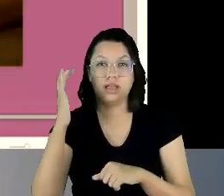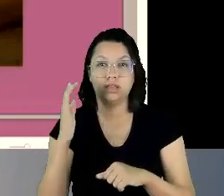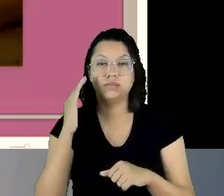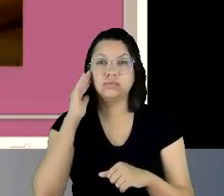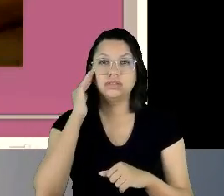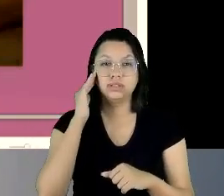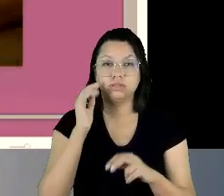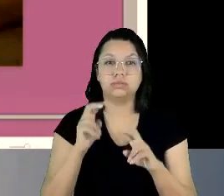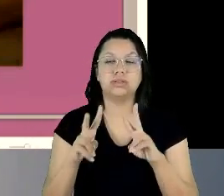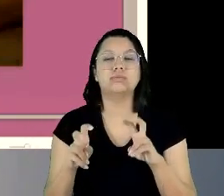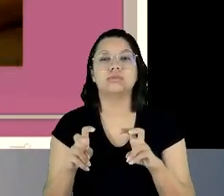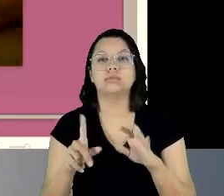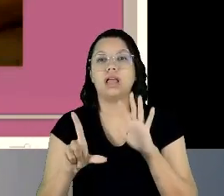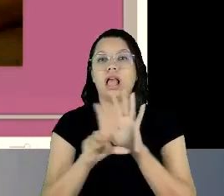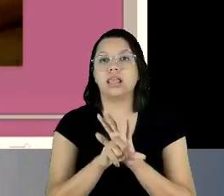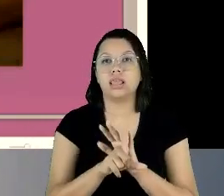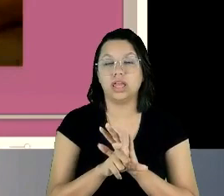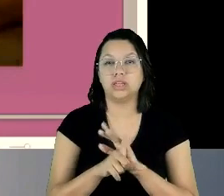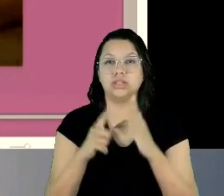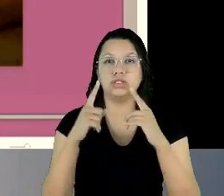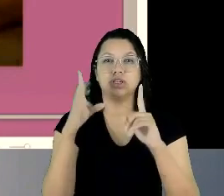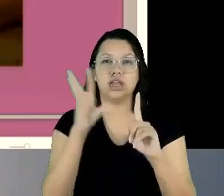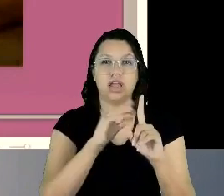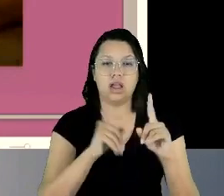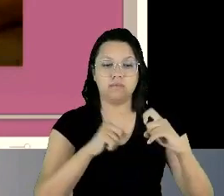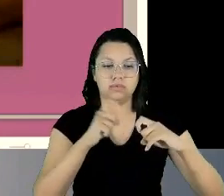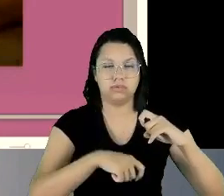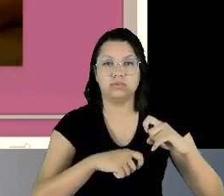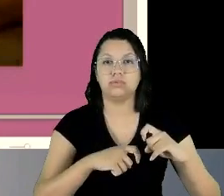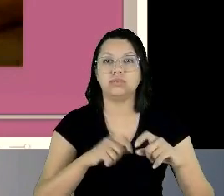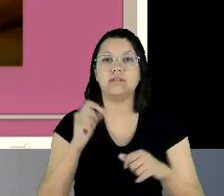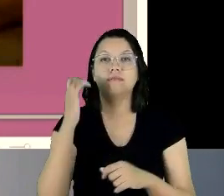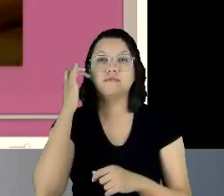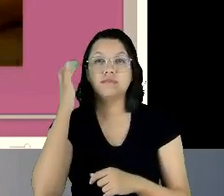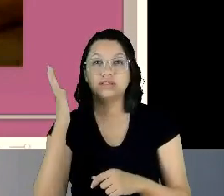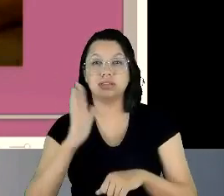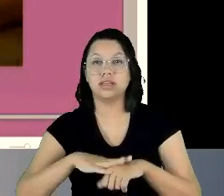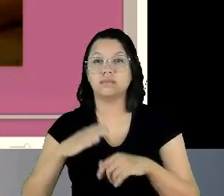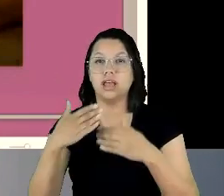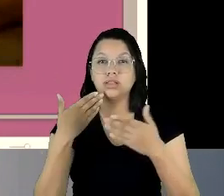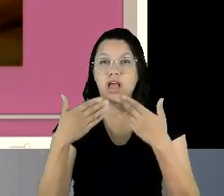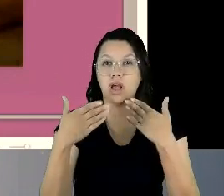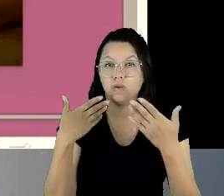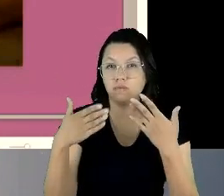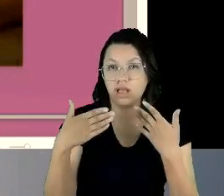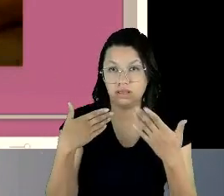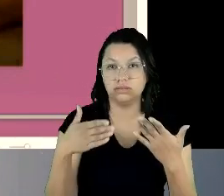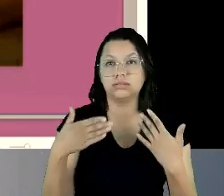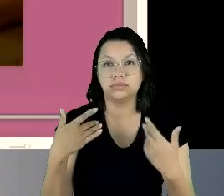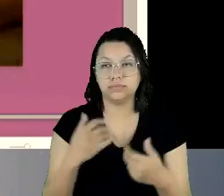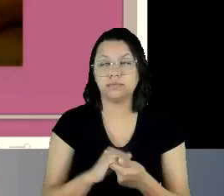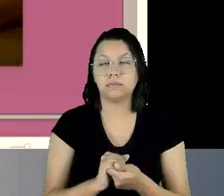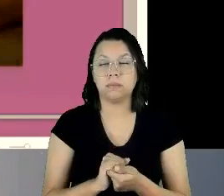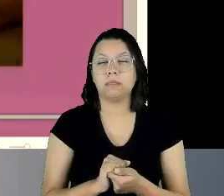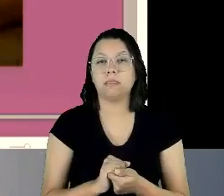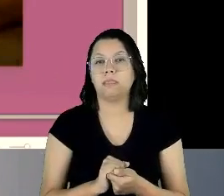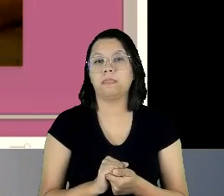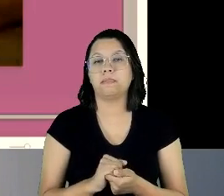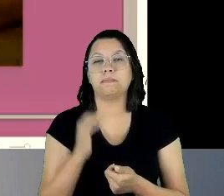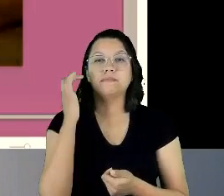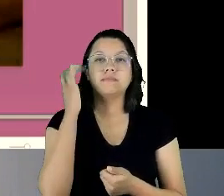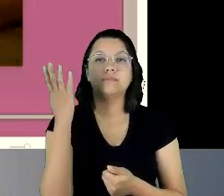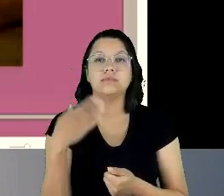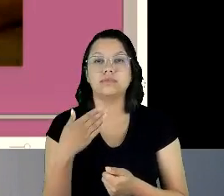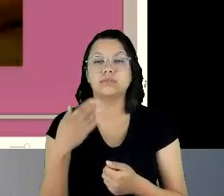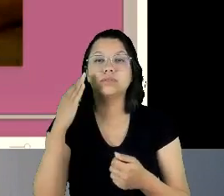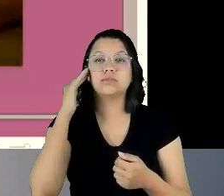compreensão sobre a lei de importunação sexual e facilitar o nosso diálogo, a nossa conversa, facilitar a